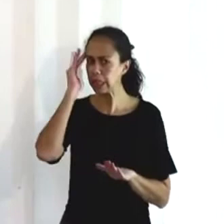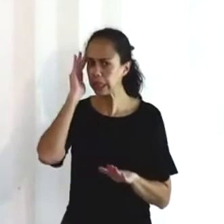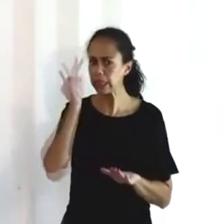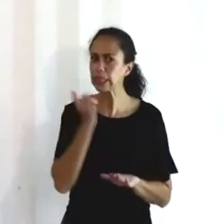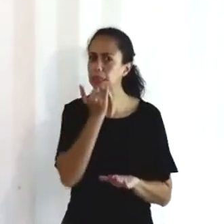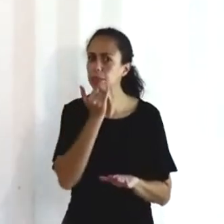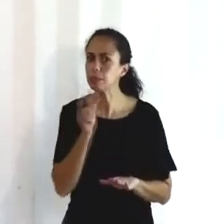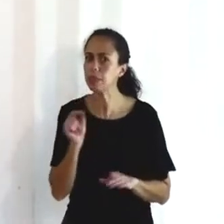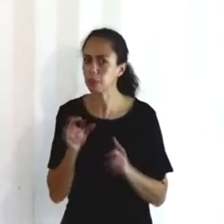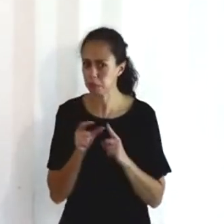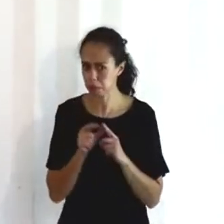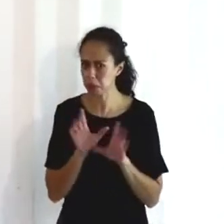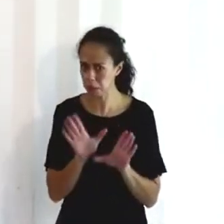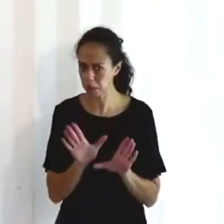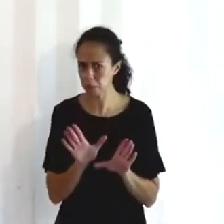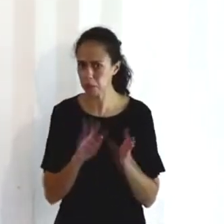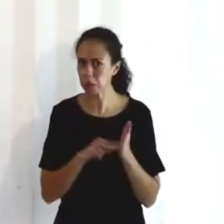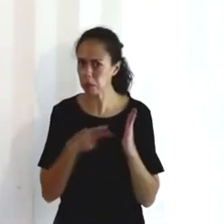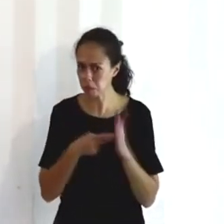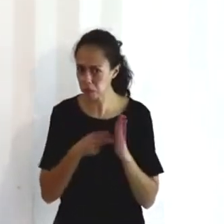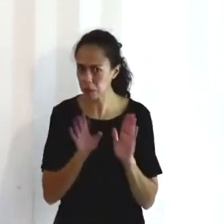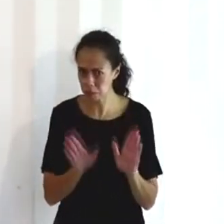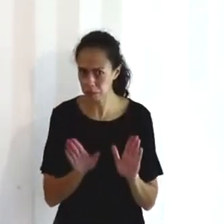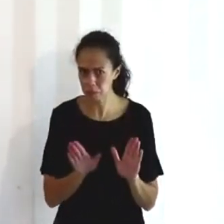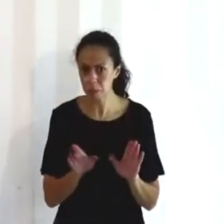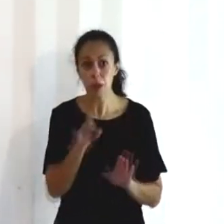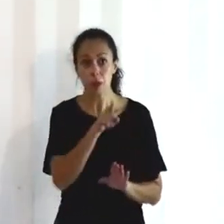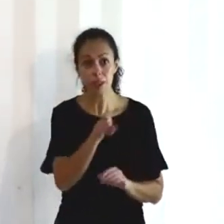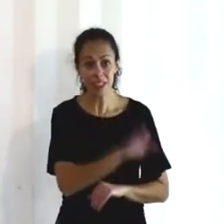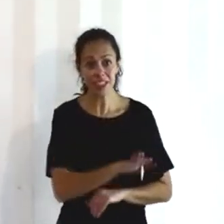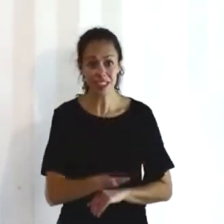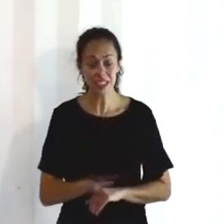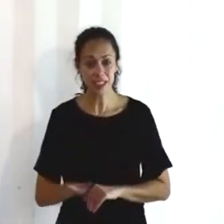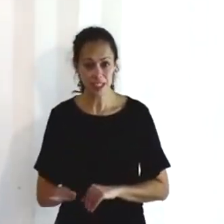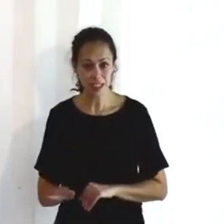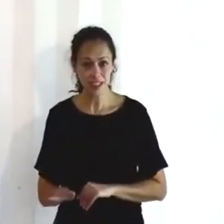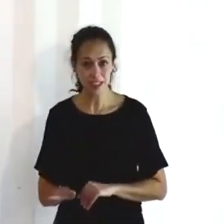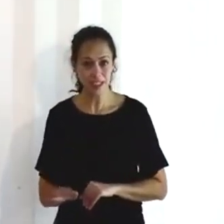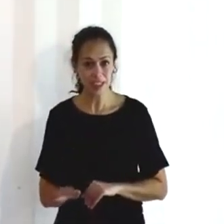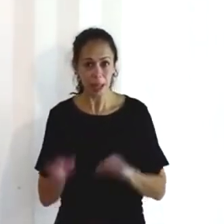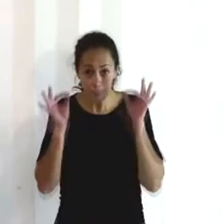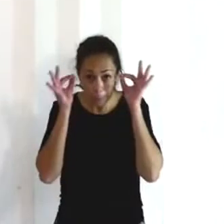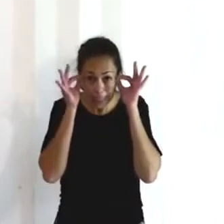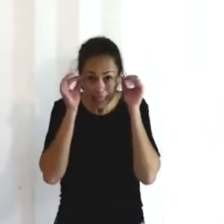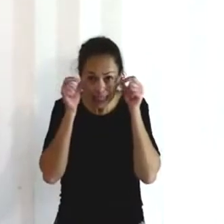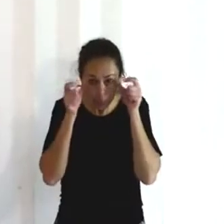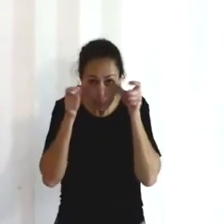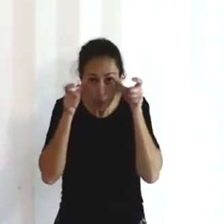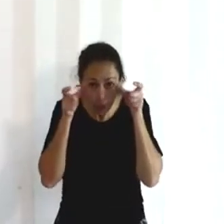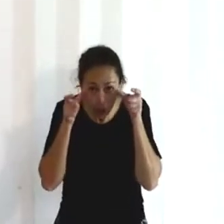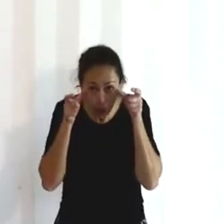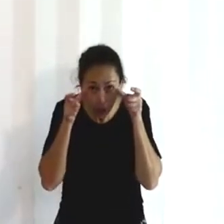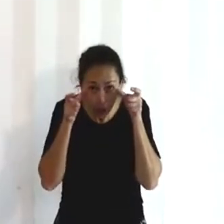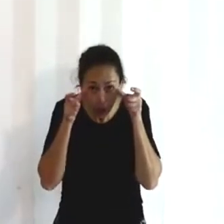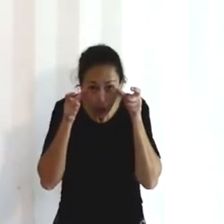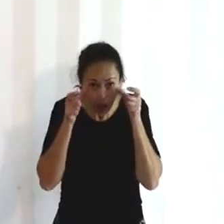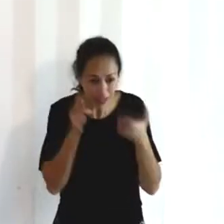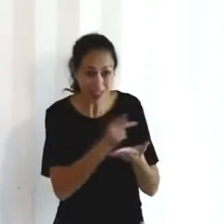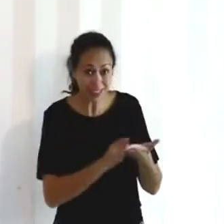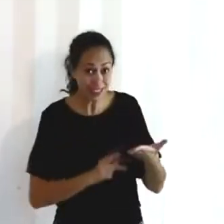uma figura de linguagem, até se as crianças quiserem usar esse exemplo que eu vou dar para colocar aí no papel, podem